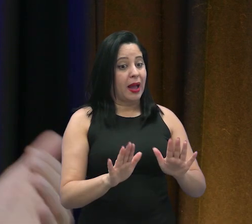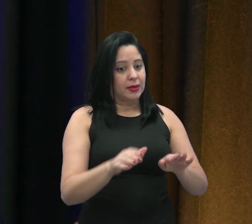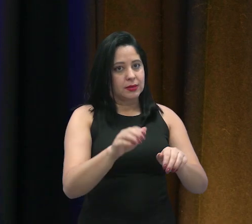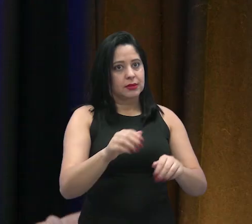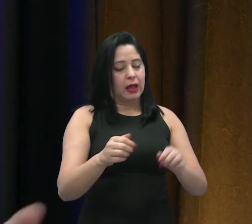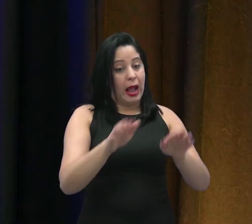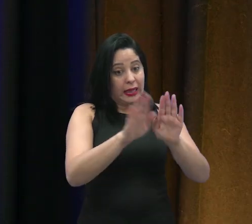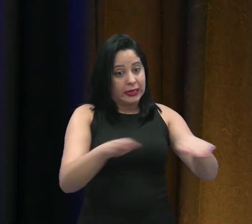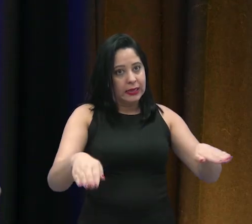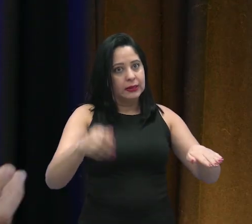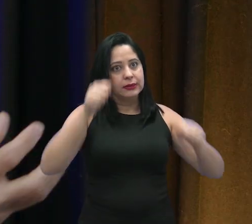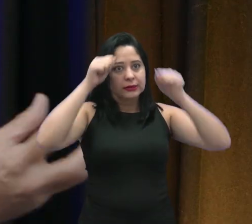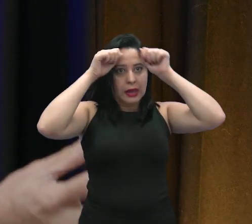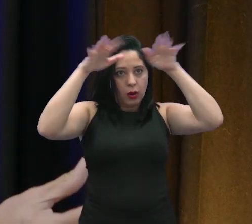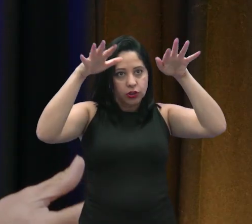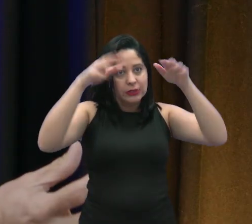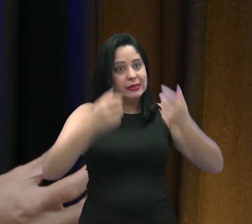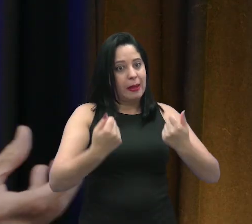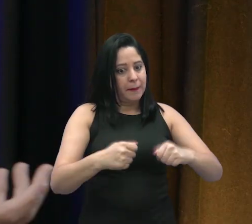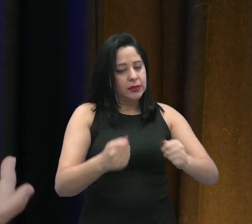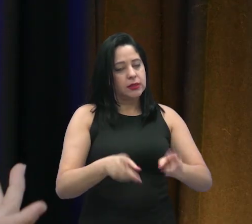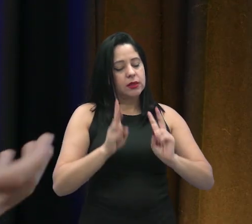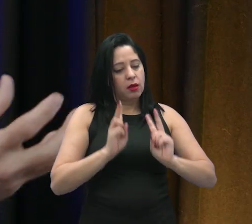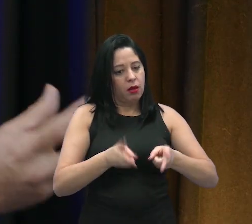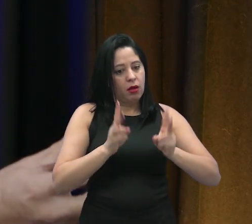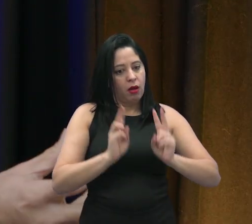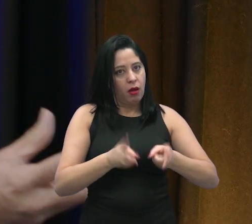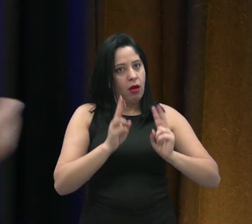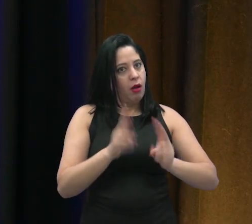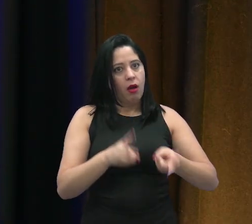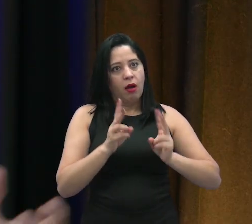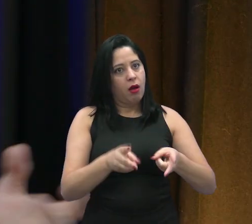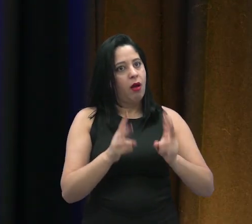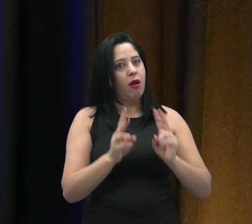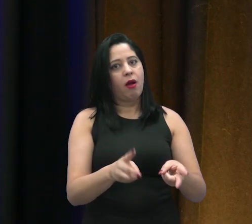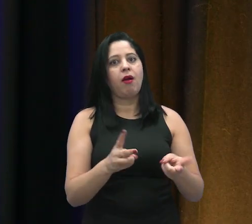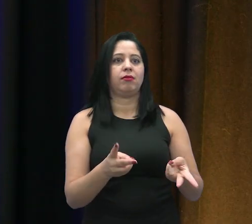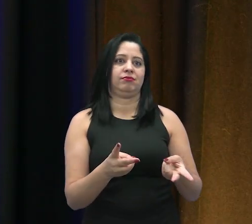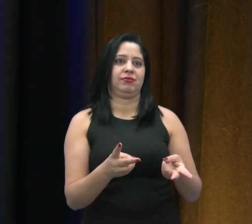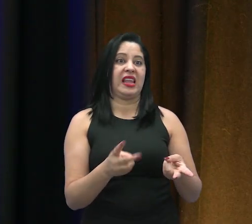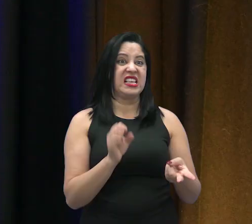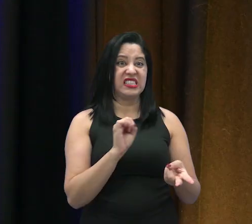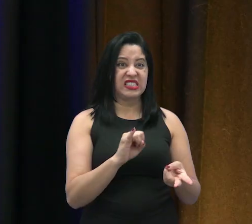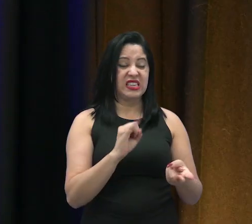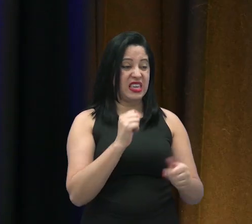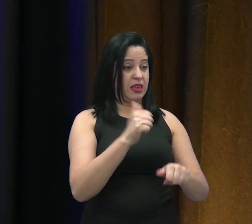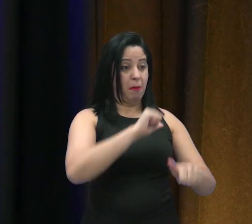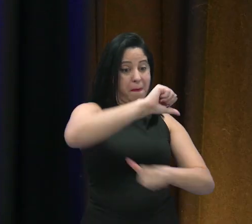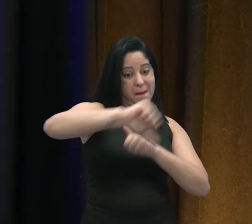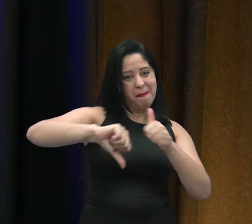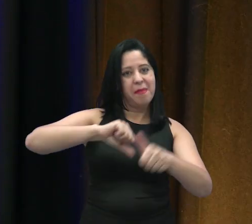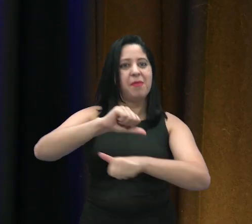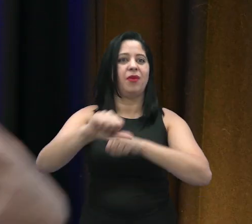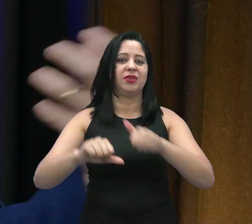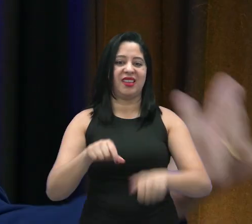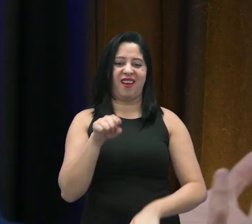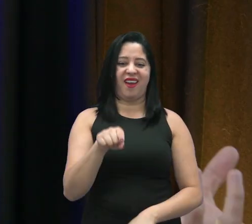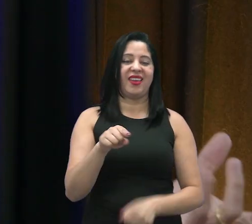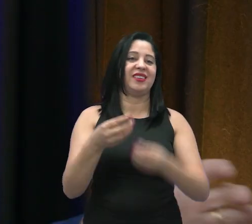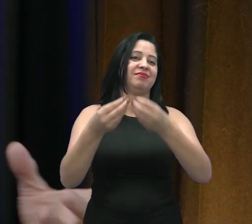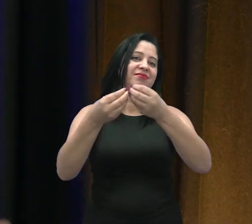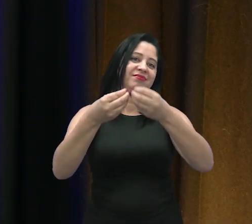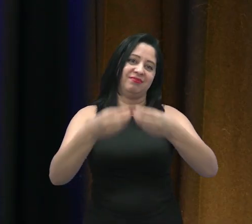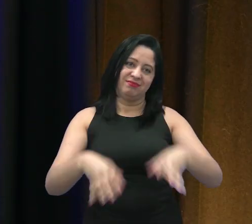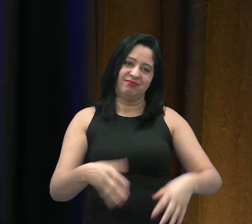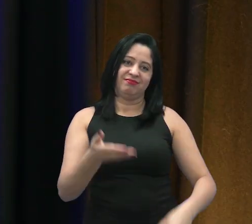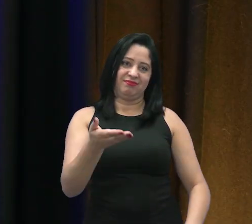uma rotina, então quando ele perde aquele profissional, que ele já ganhou a confiança, você vai cobrir ali uma criança que está sem e deixa que aquela